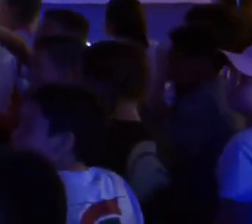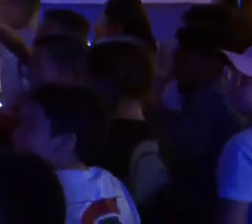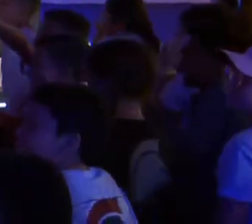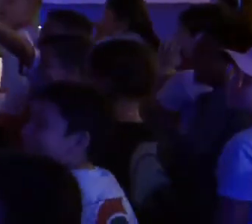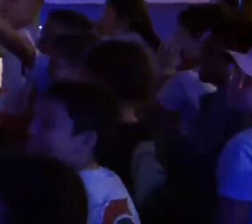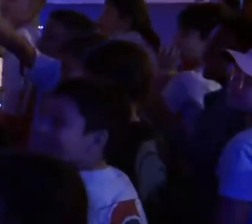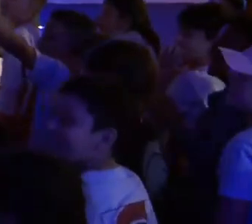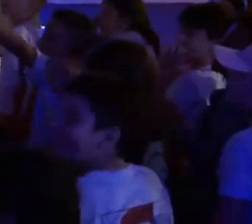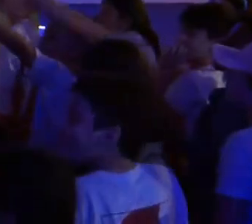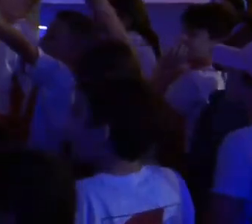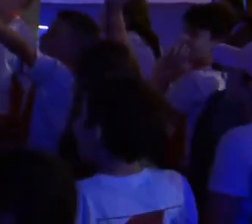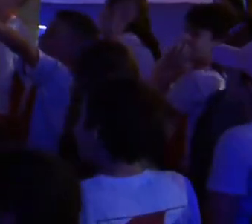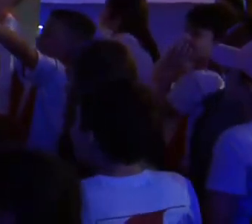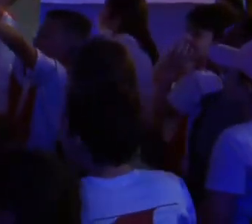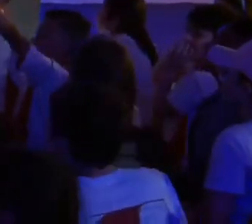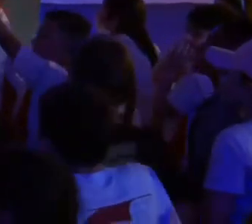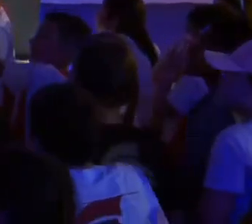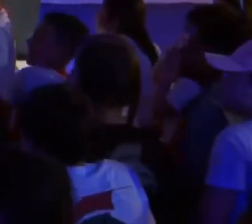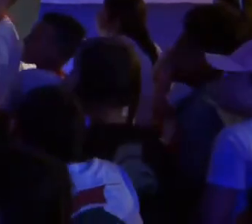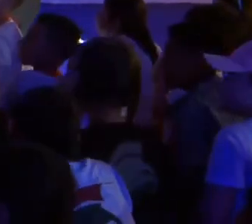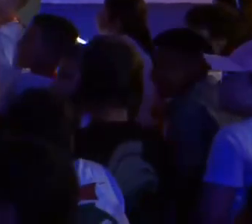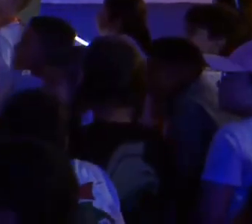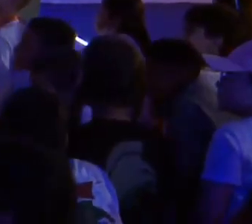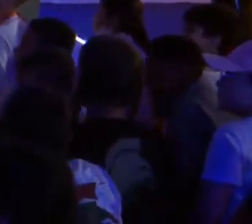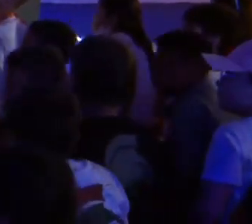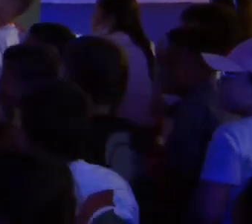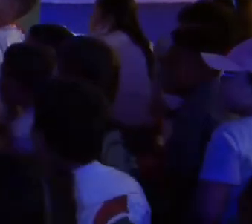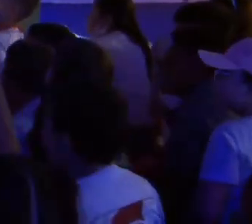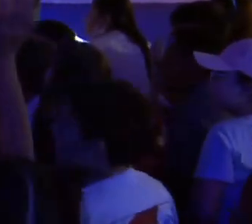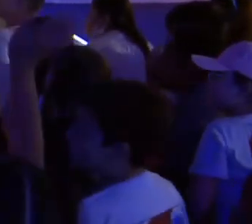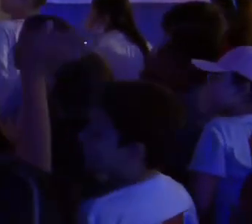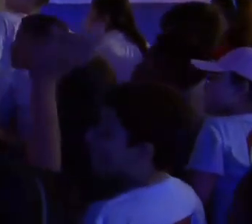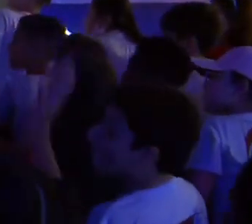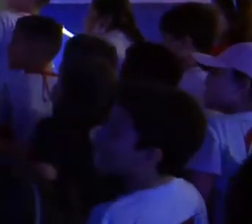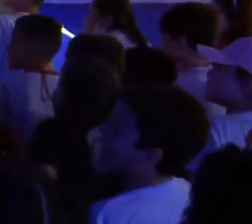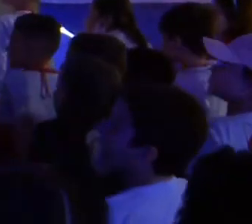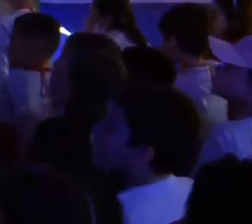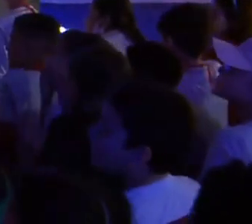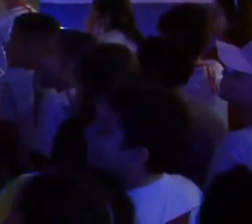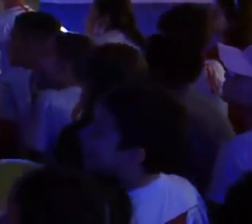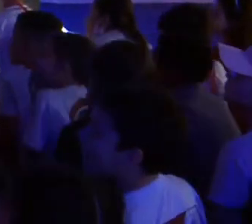Ó, todo mundo sentadinho pra receber o Capitão Mergulho.